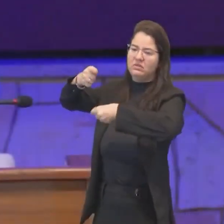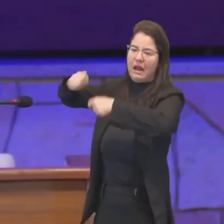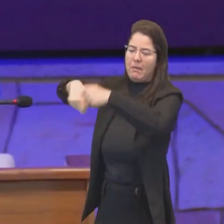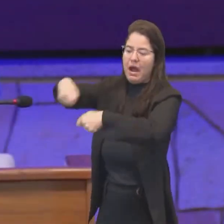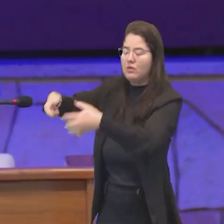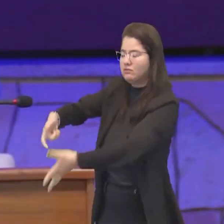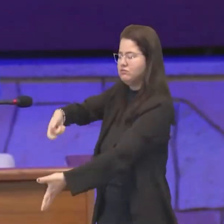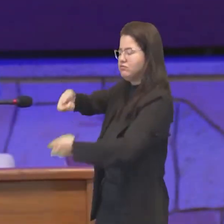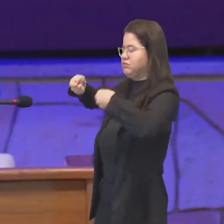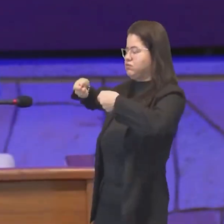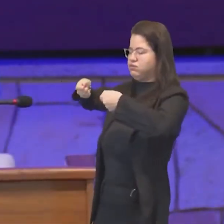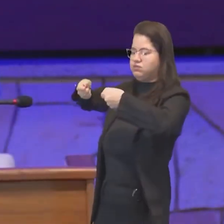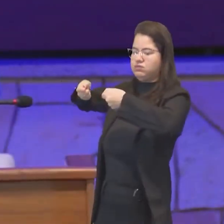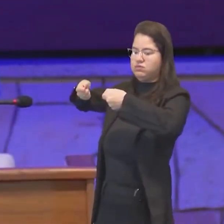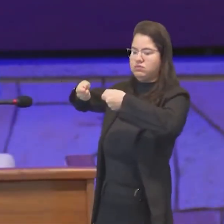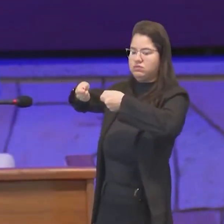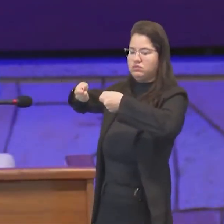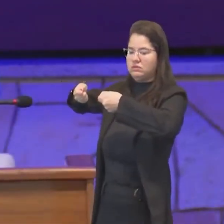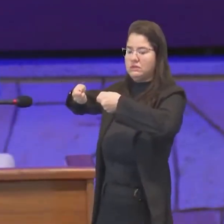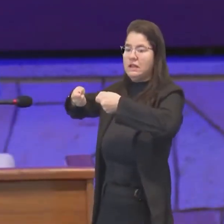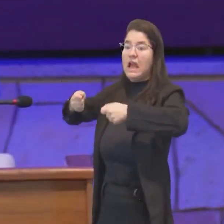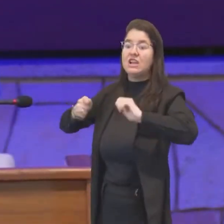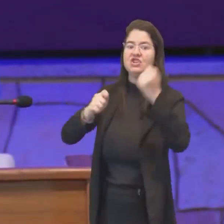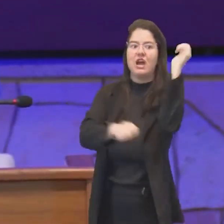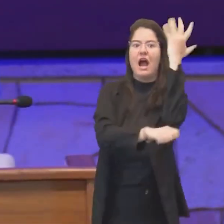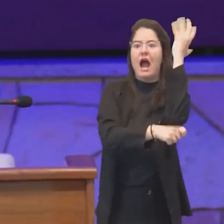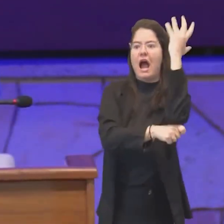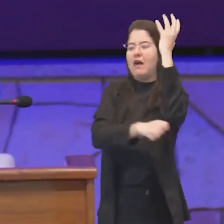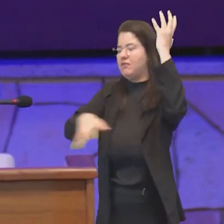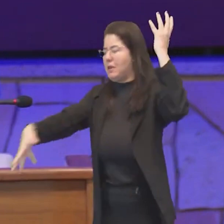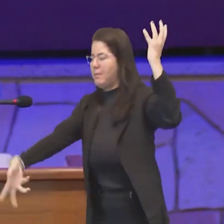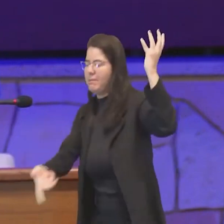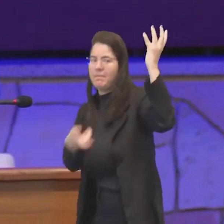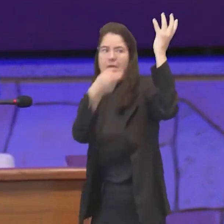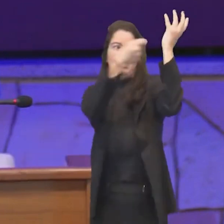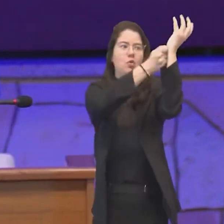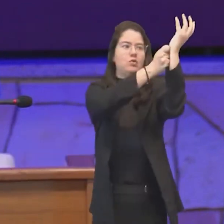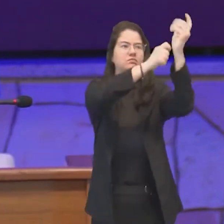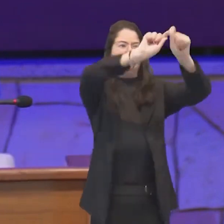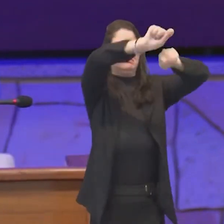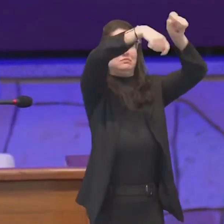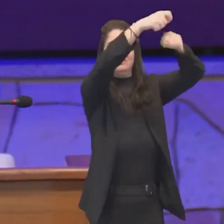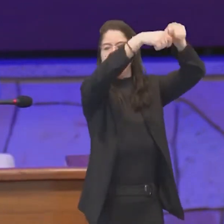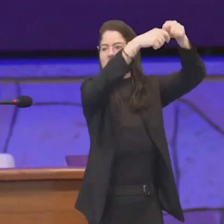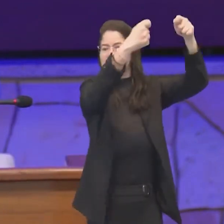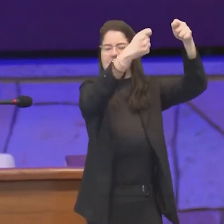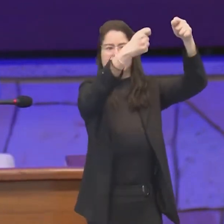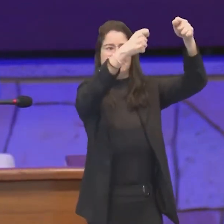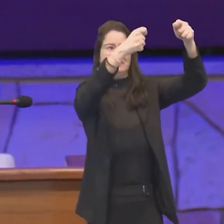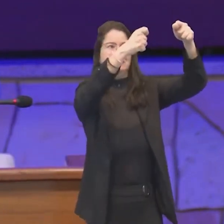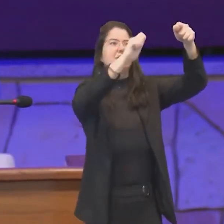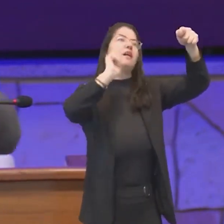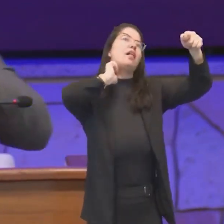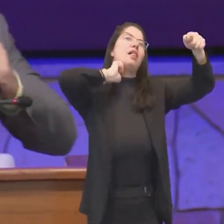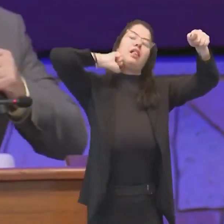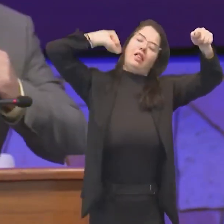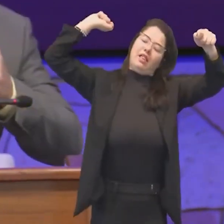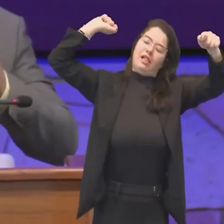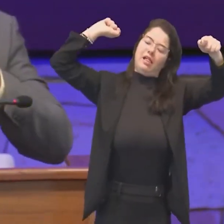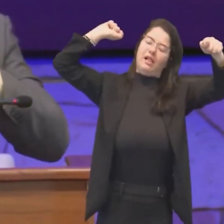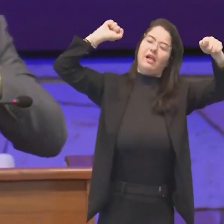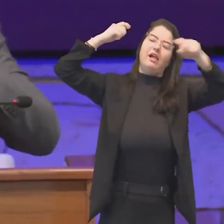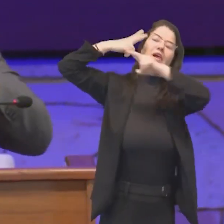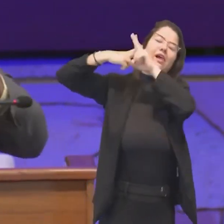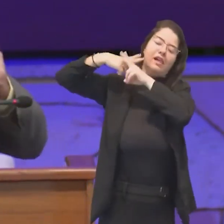ele deu um nó, jogou na árvore, pendurou o animal de cabeça para baixo, ele pegou e cravou no pescoço do animal e sangrou